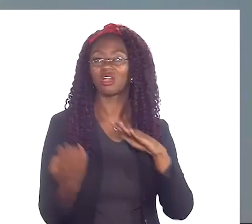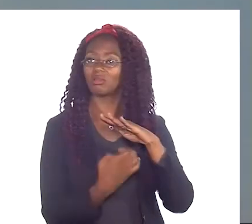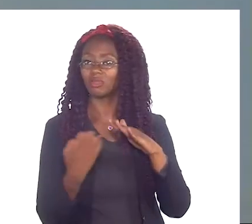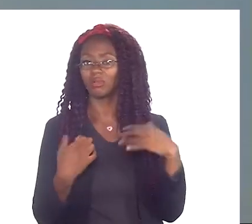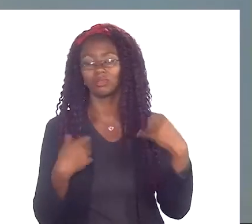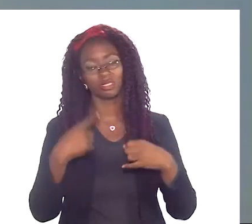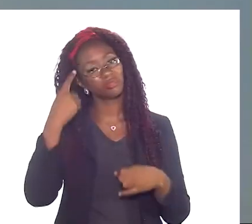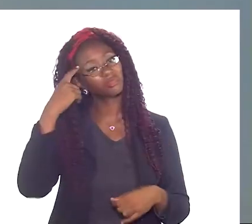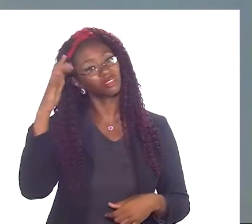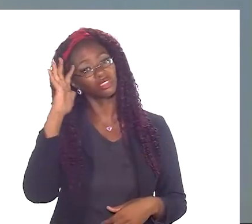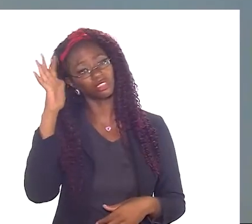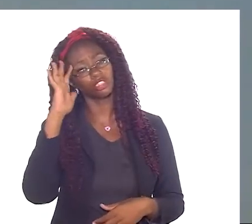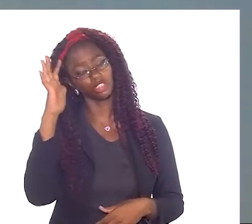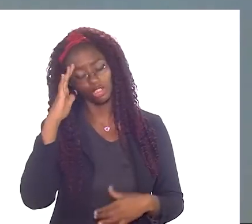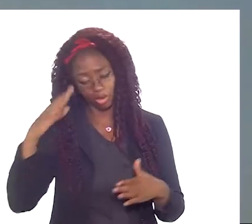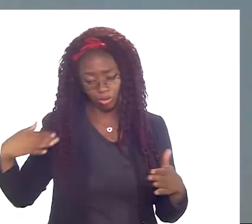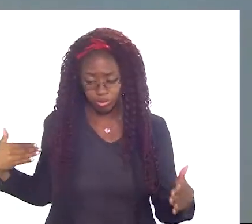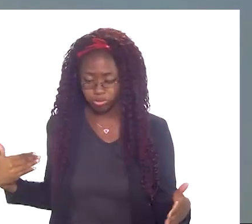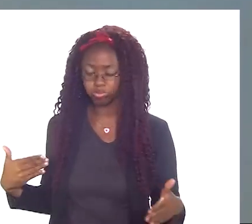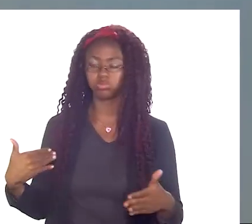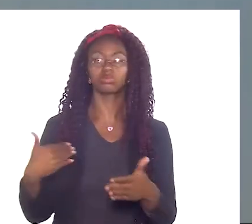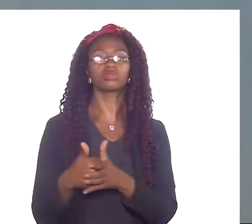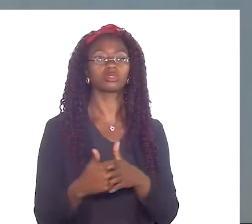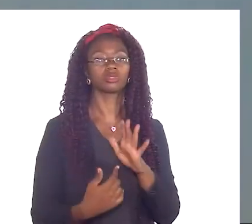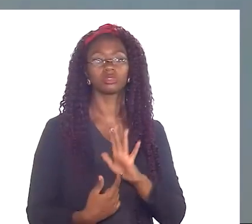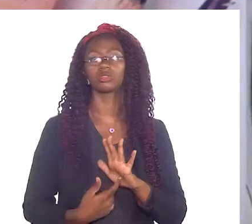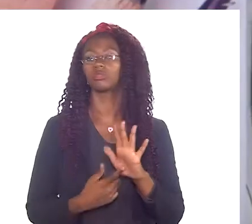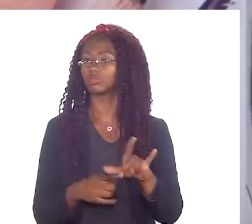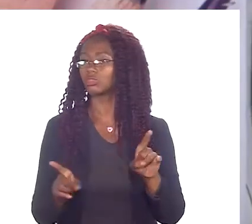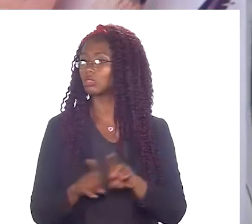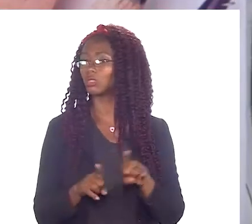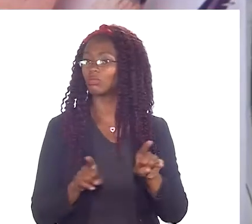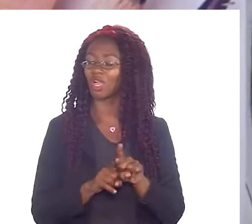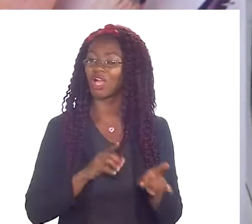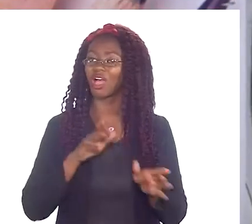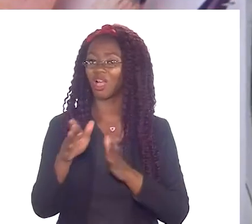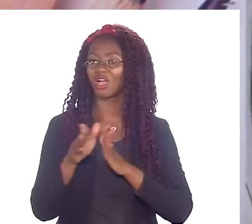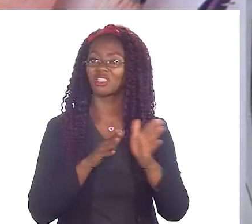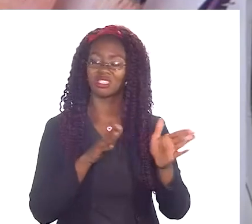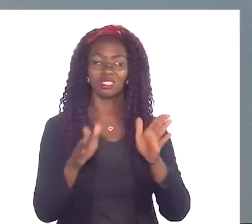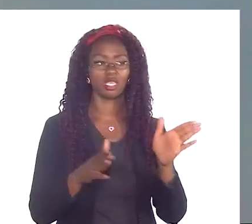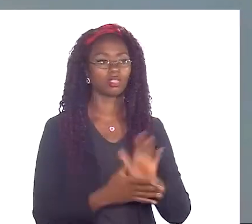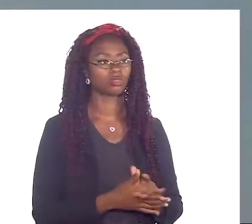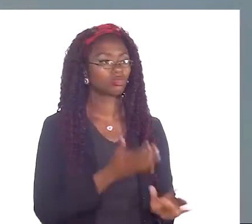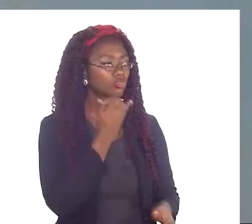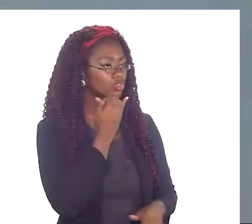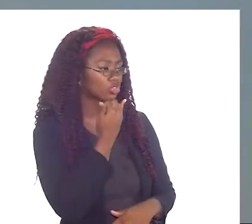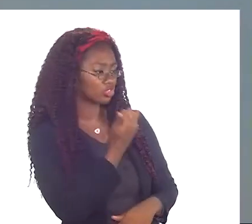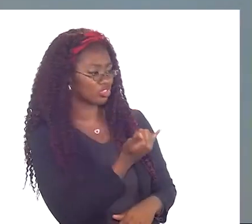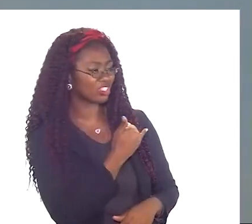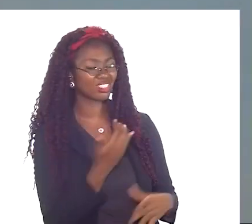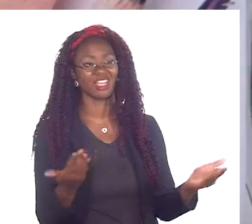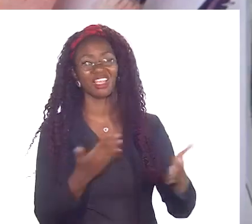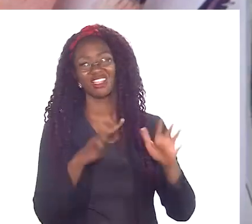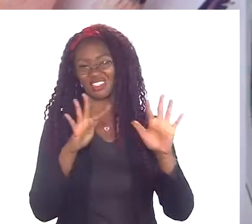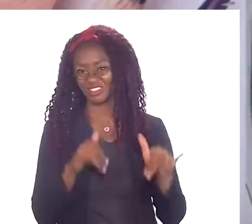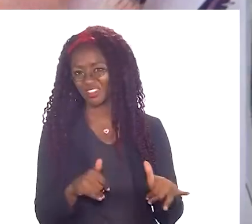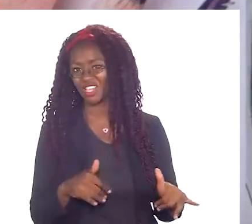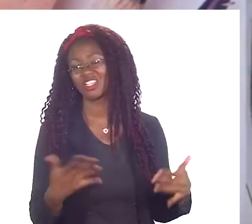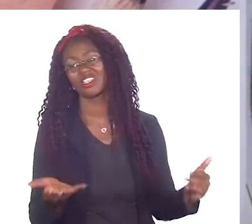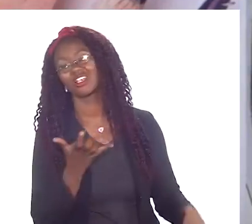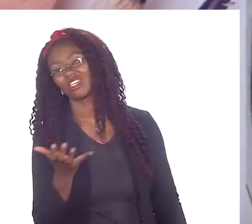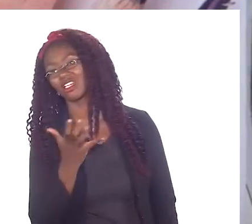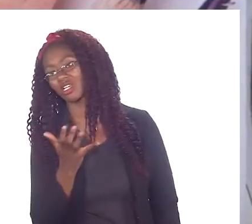para a companhia, ela tem que pensar em fazer uma carreira. Né? E essa questão de ter esse acesso. Oi? Perdão, é porque a gente